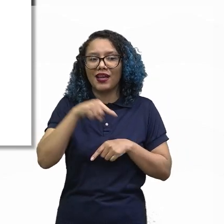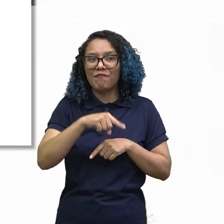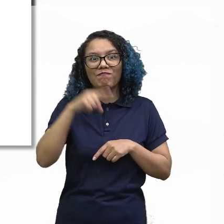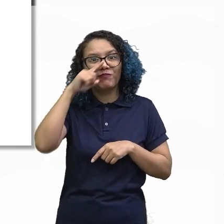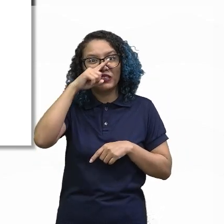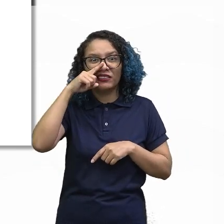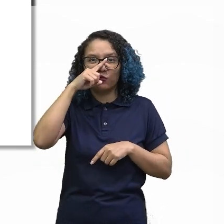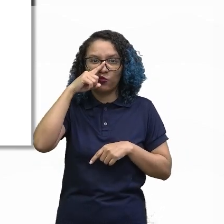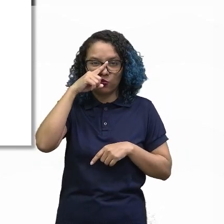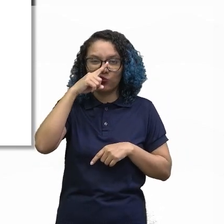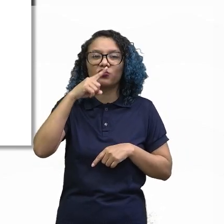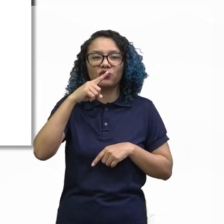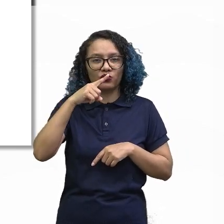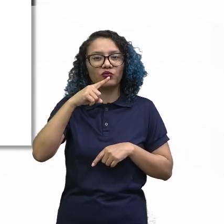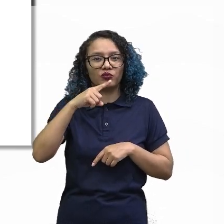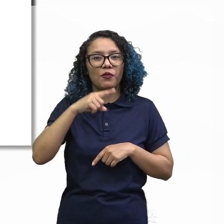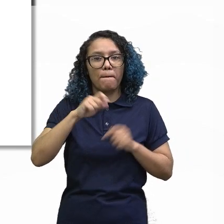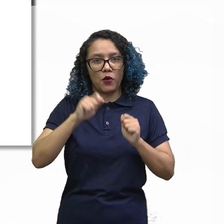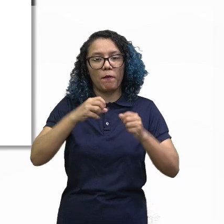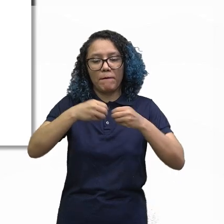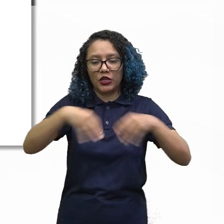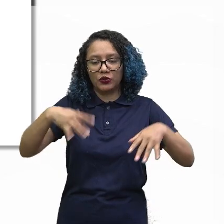extremamente perigosos à vida humana.